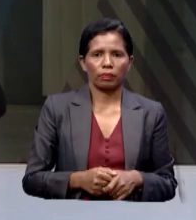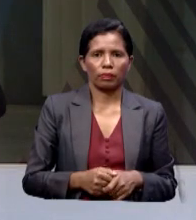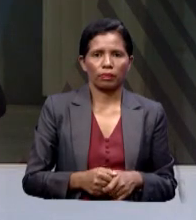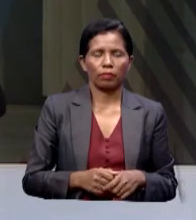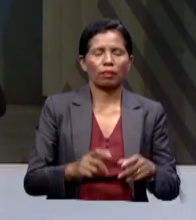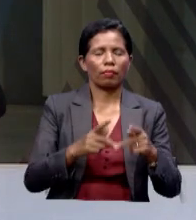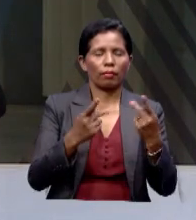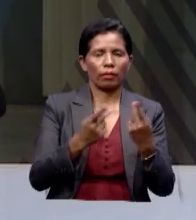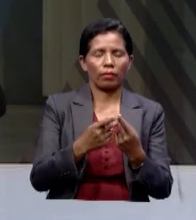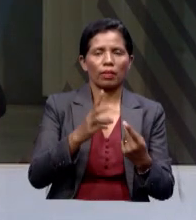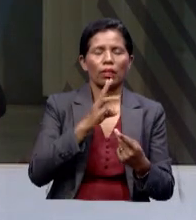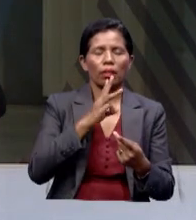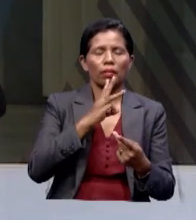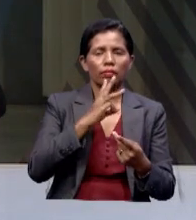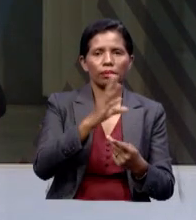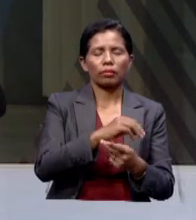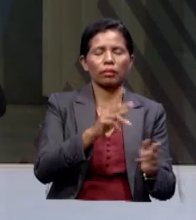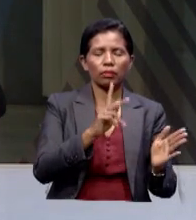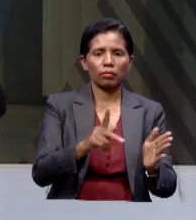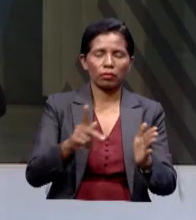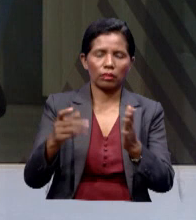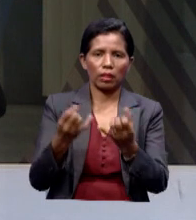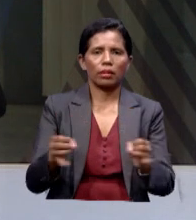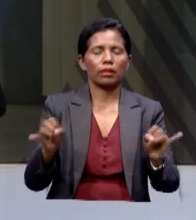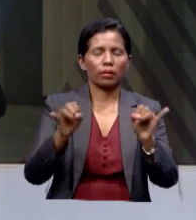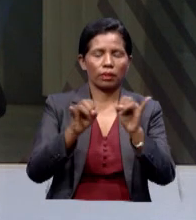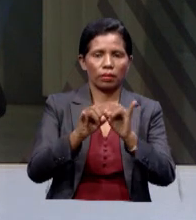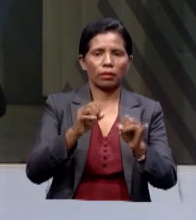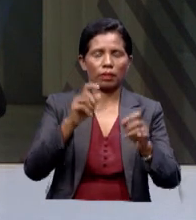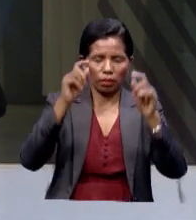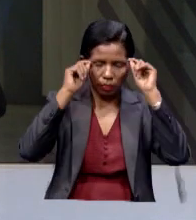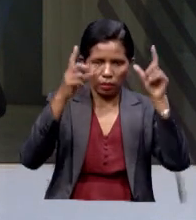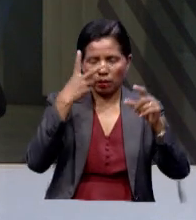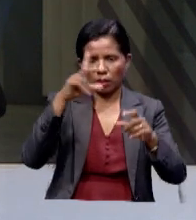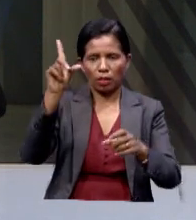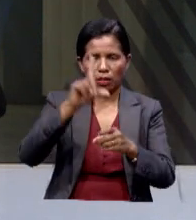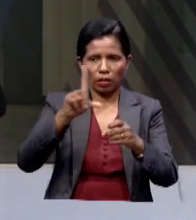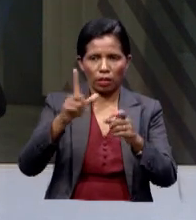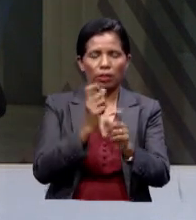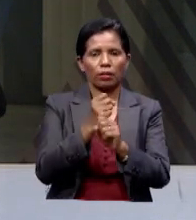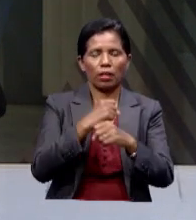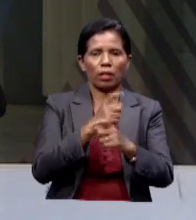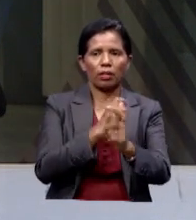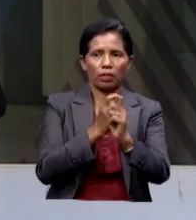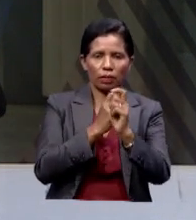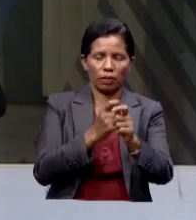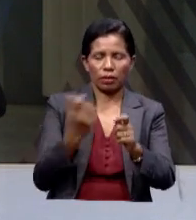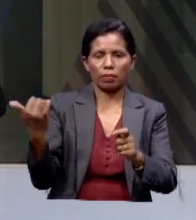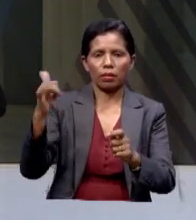Companhia Beágua Fresca concorre ao Plano Instituto de Qualidade Timor-Leste, atuar em laboratório onde há o teste da sirania